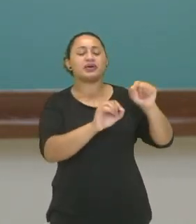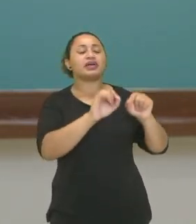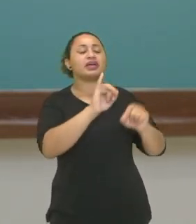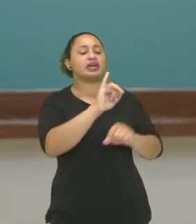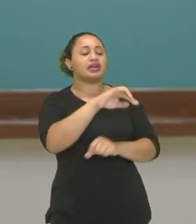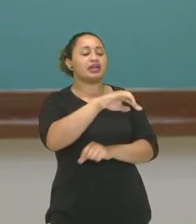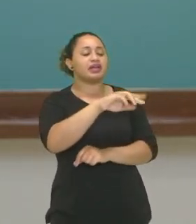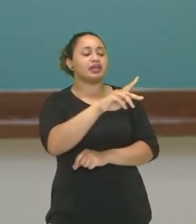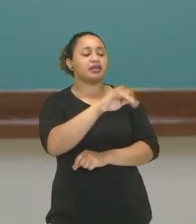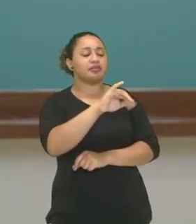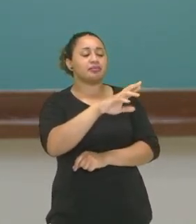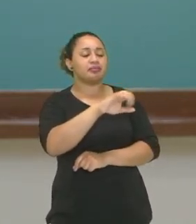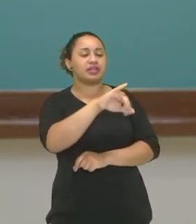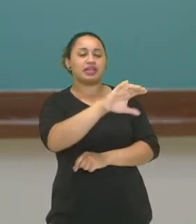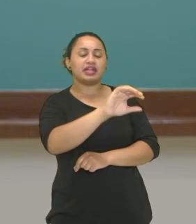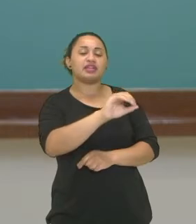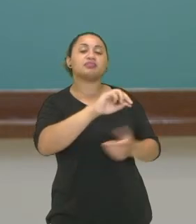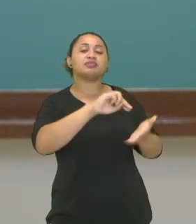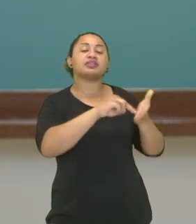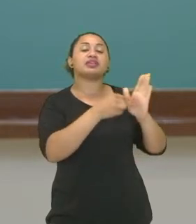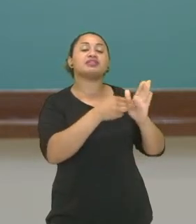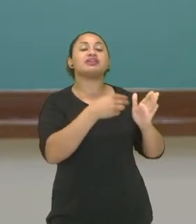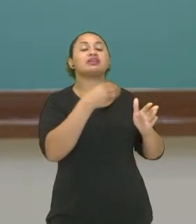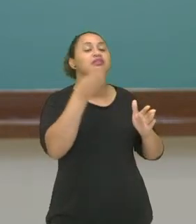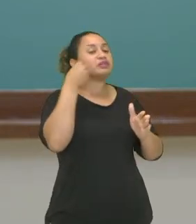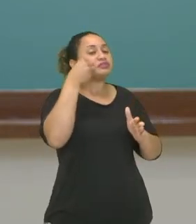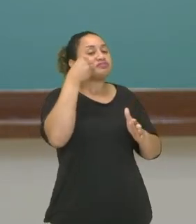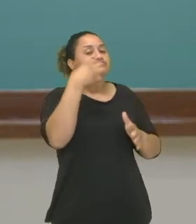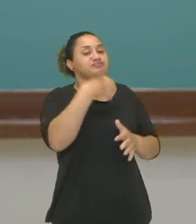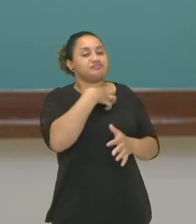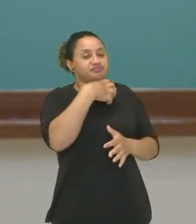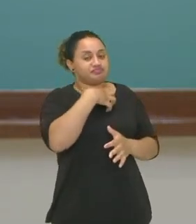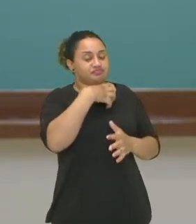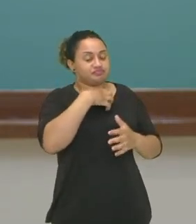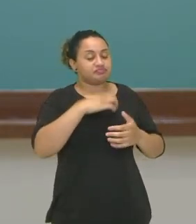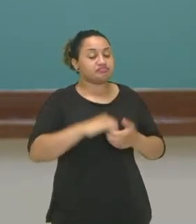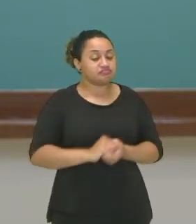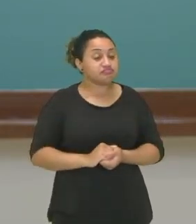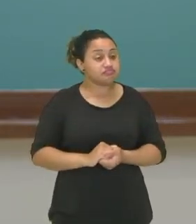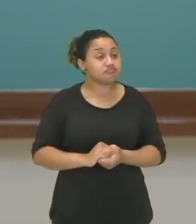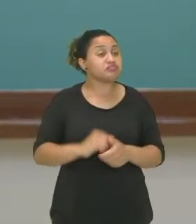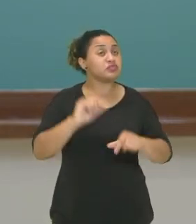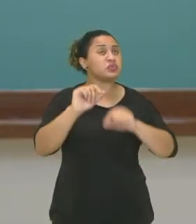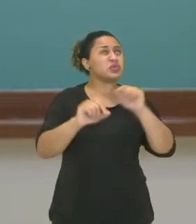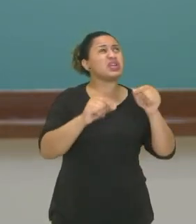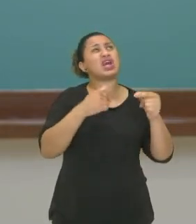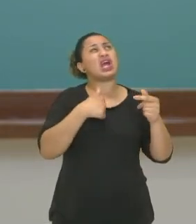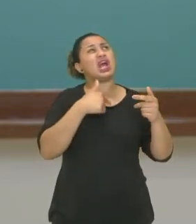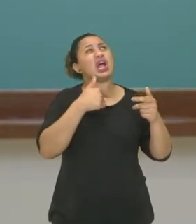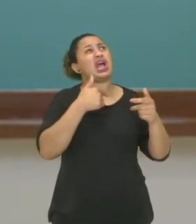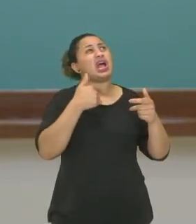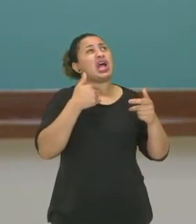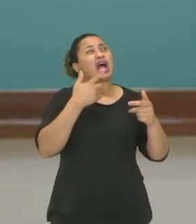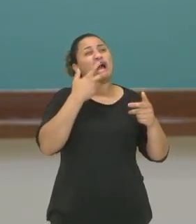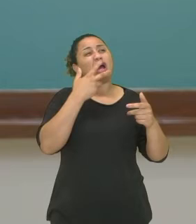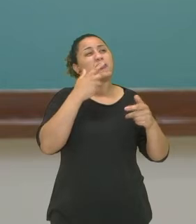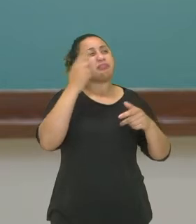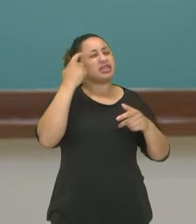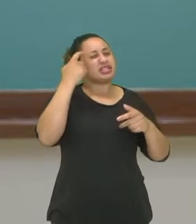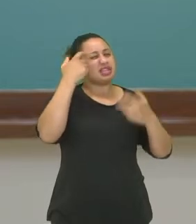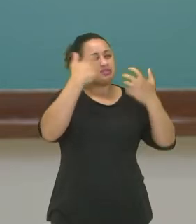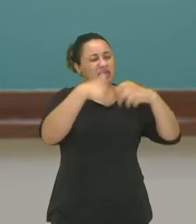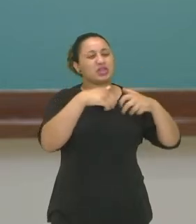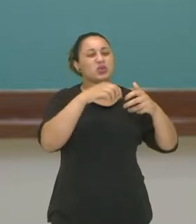significa experiência sensorial, sentidos. O senso comum, os saberes populares, as pessoas que não conhecem o